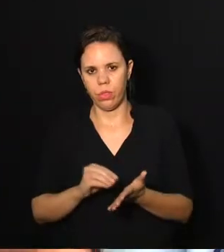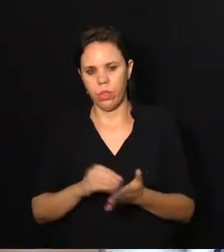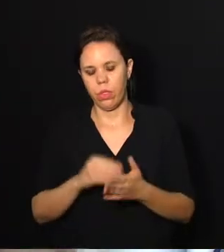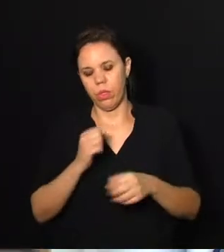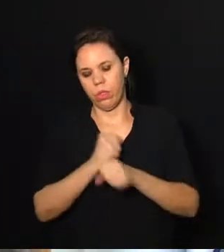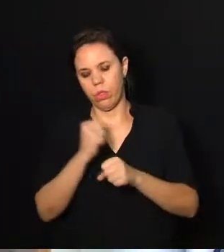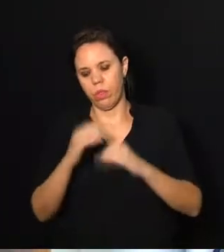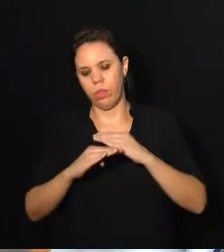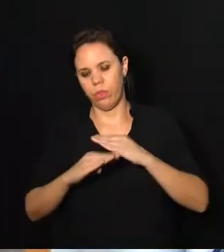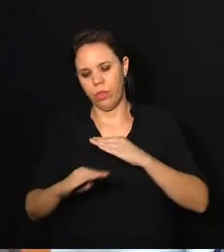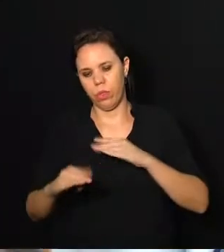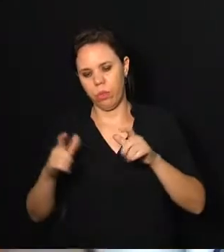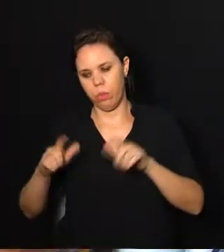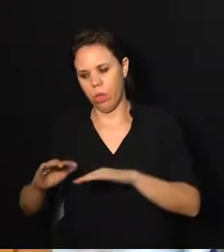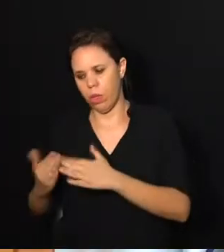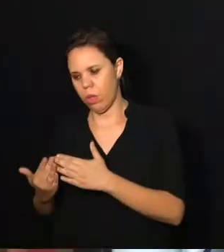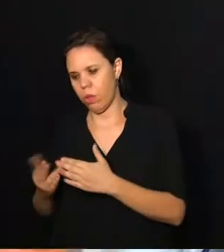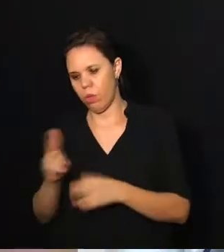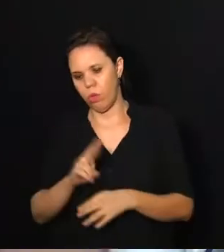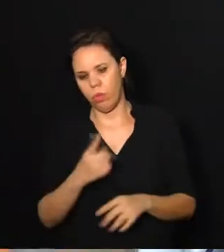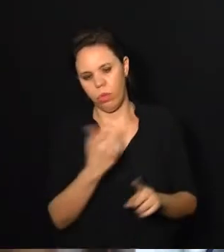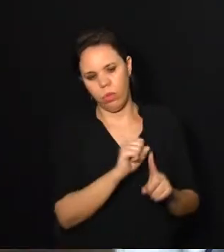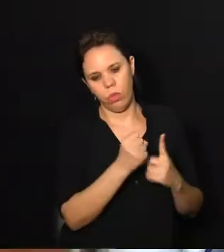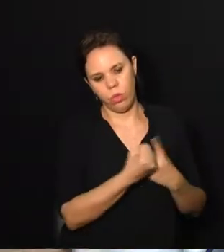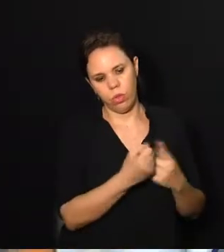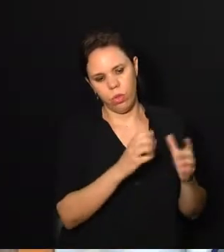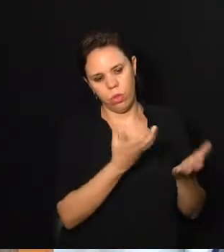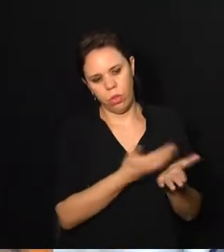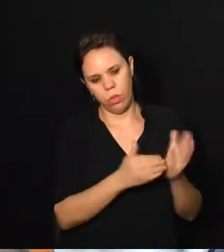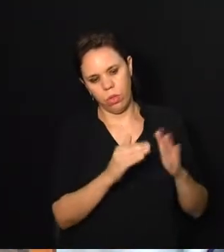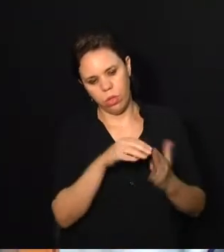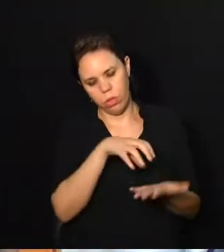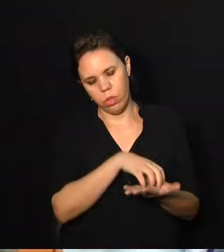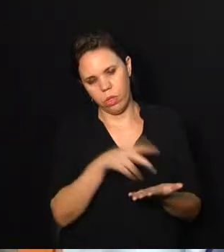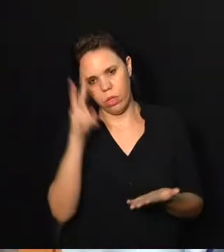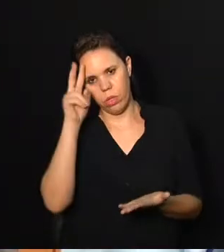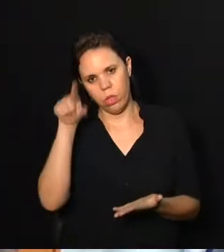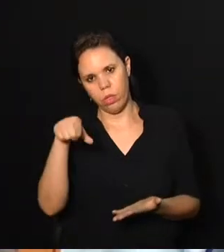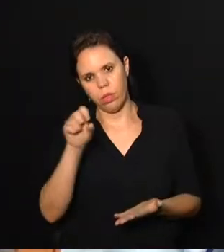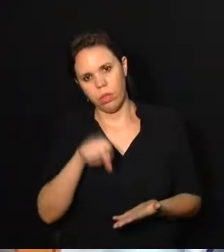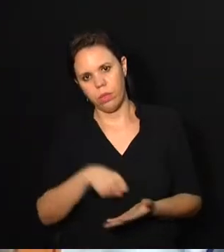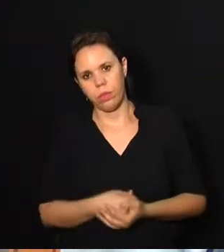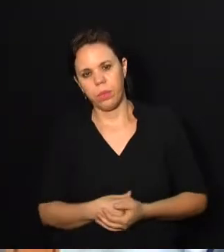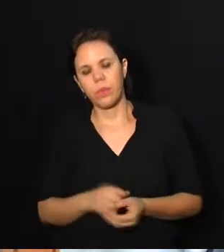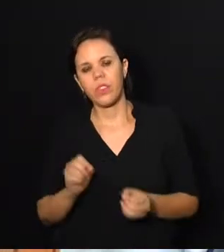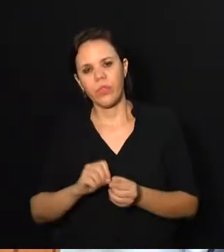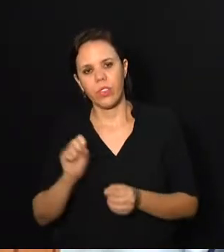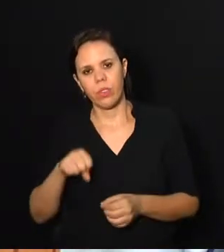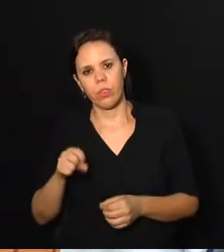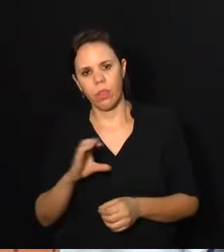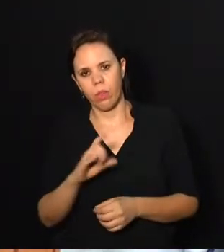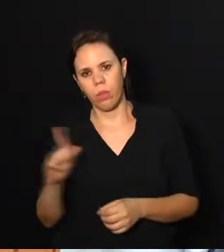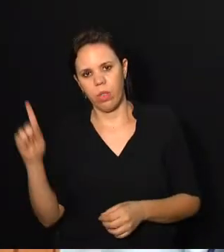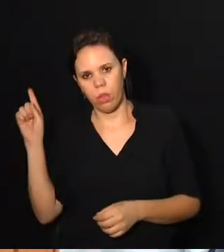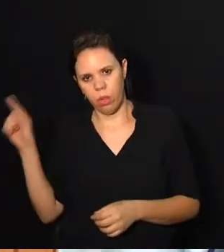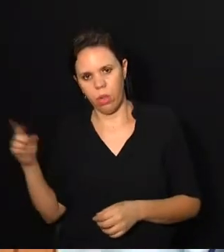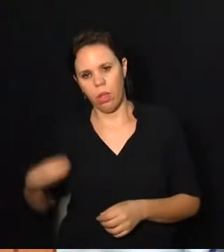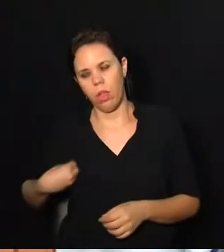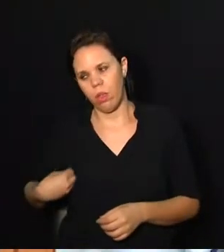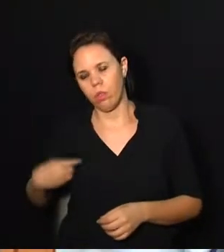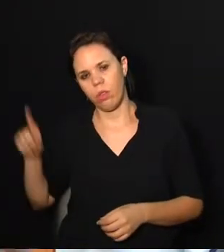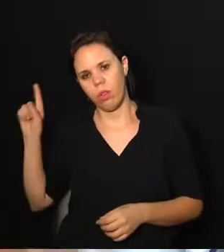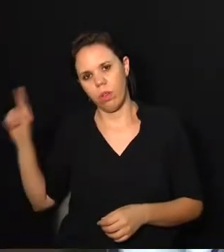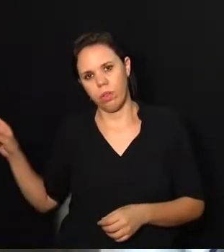que asfaltar um bairro, a gente usa no social para fazer mais creche. Então, eu queria lembrar, sim, que foi feito, sim, no Campo Grande, eu estou lá.